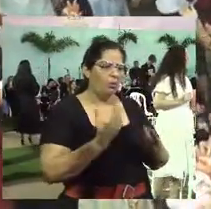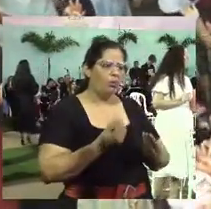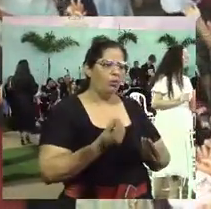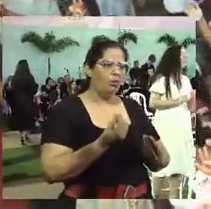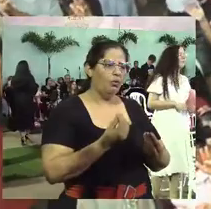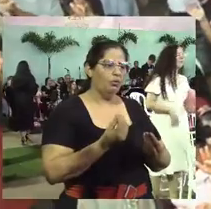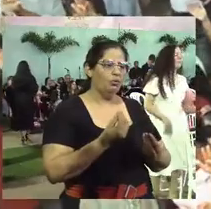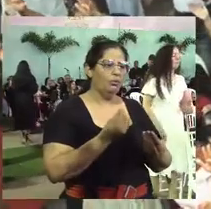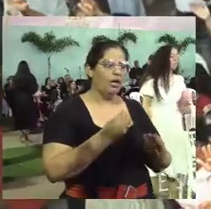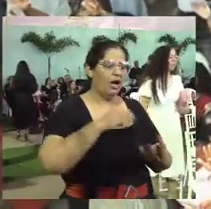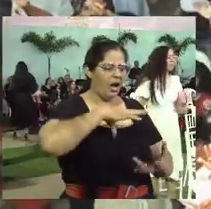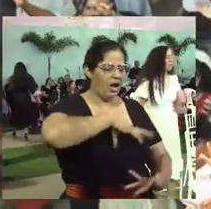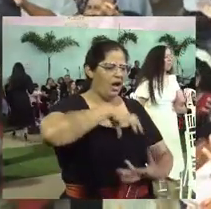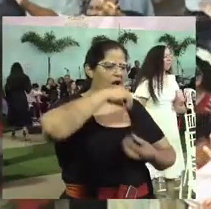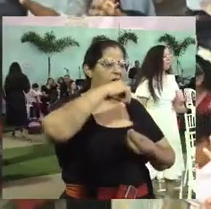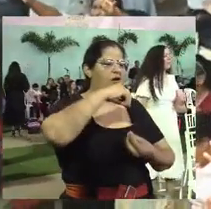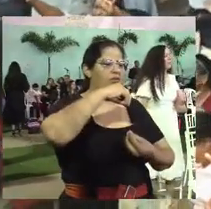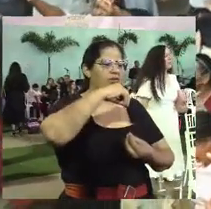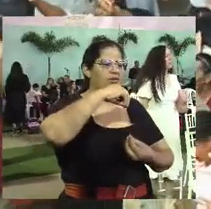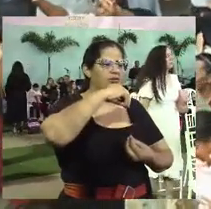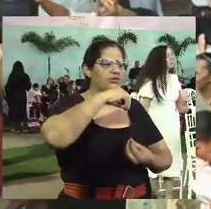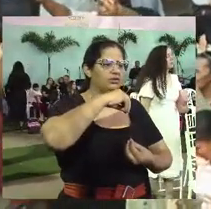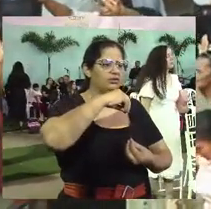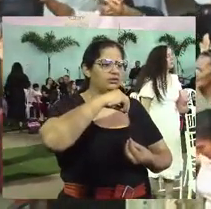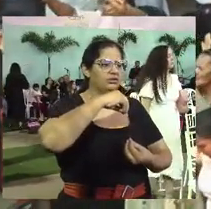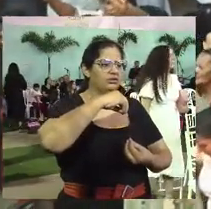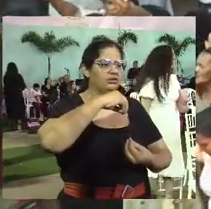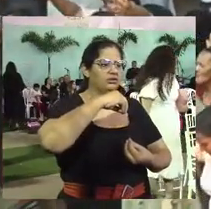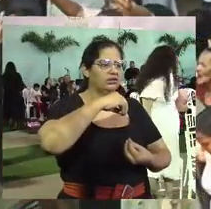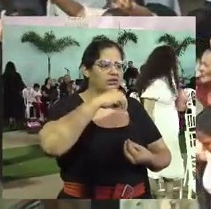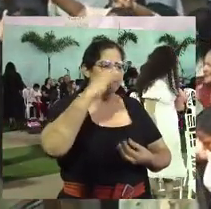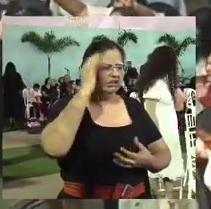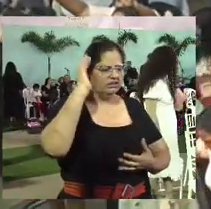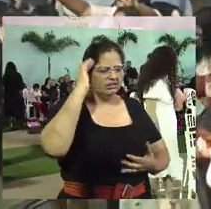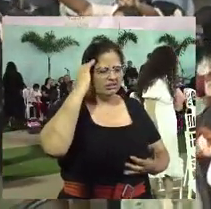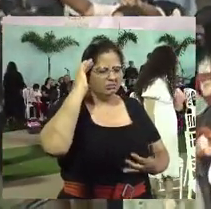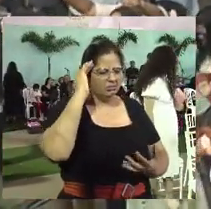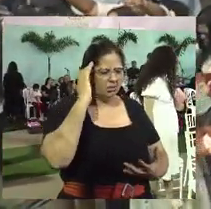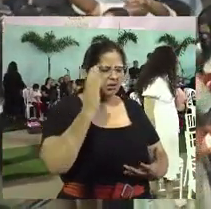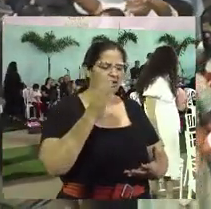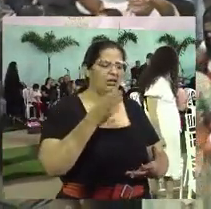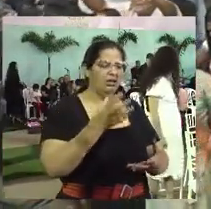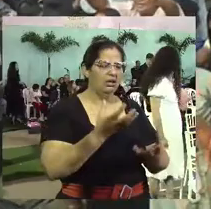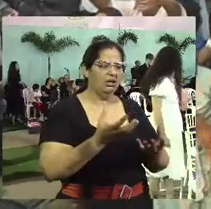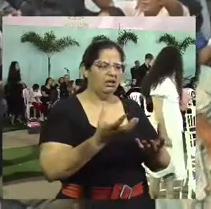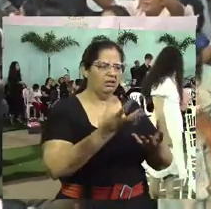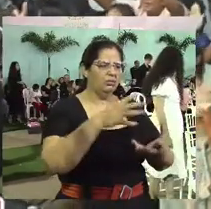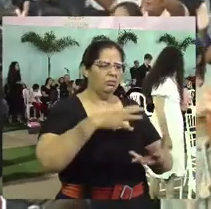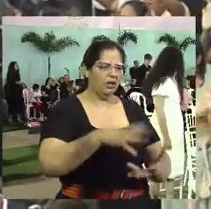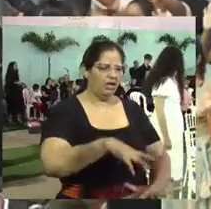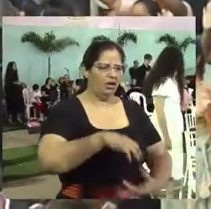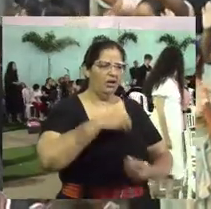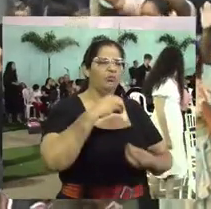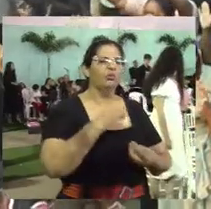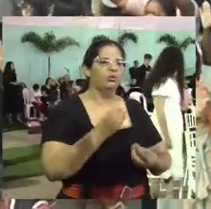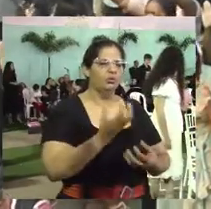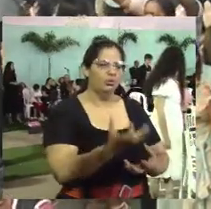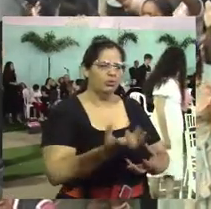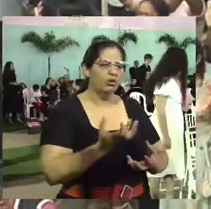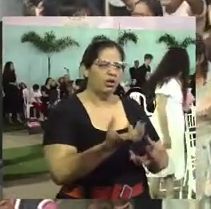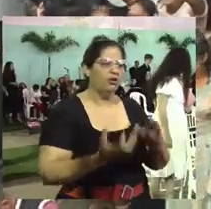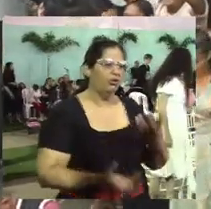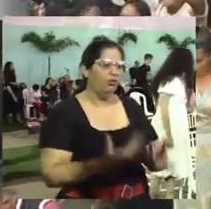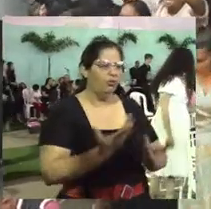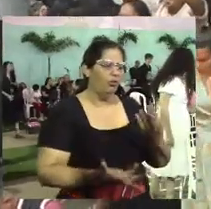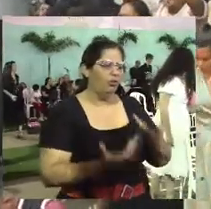almas ousadia para ganhar almas ousadia eu quero fogo para